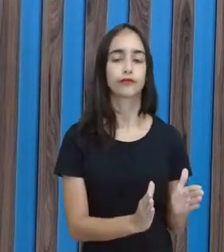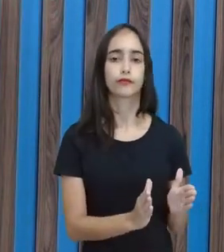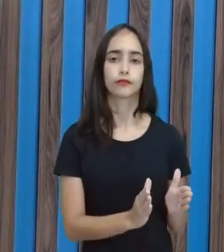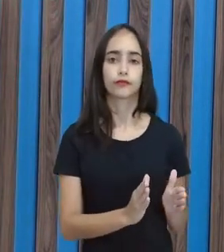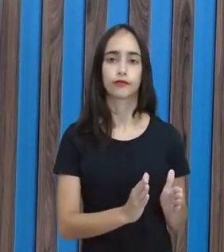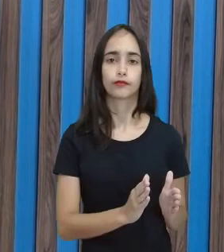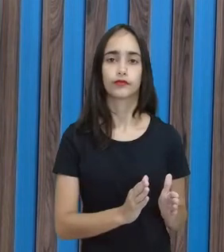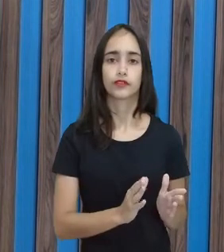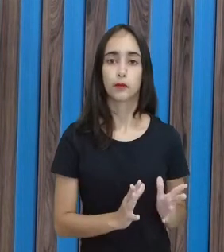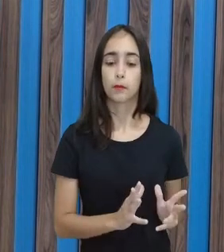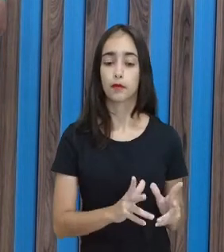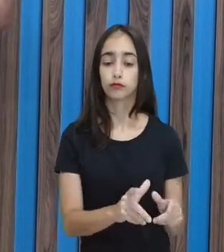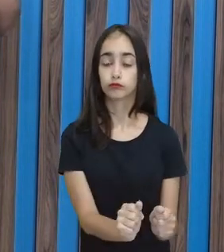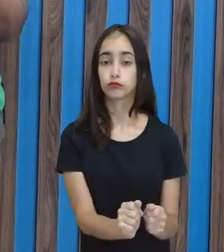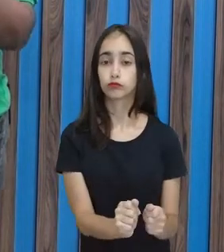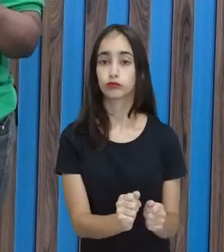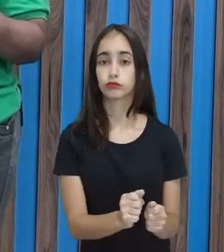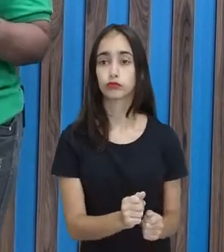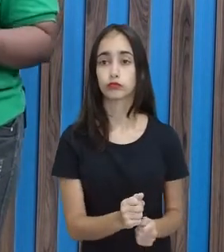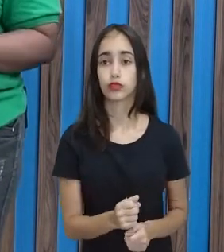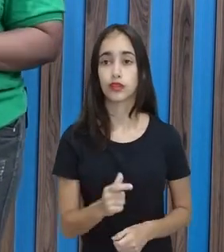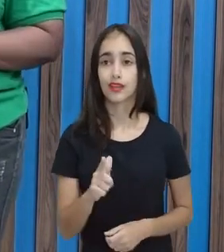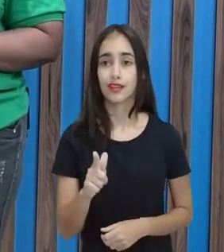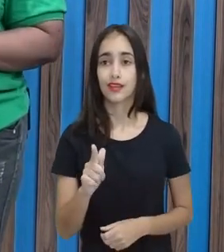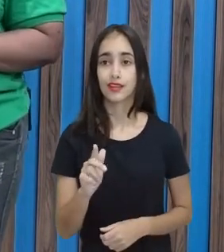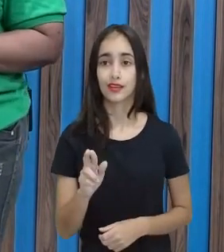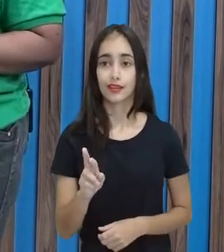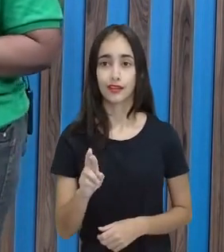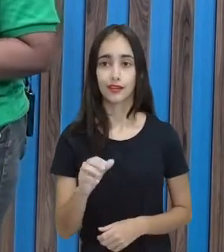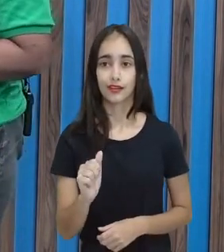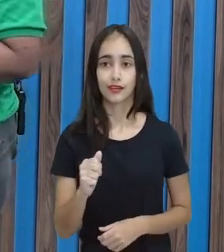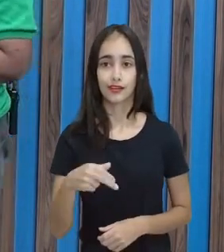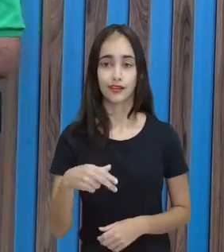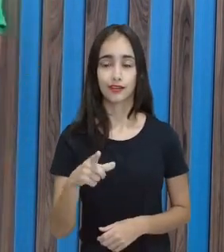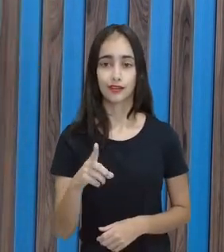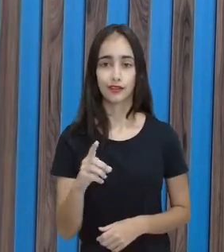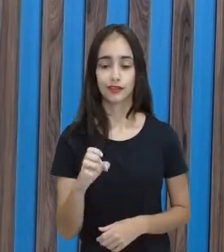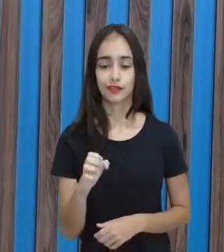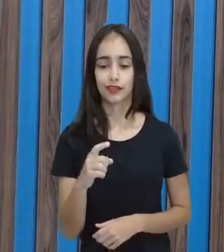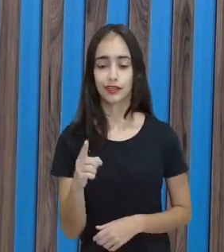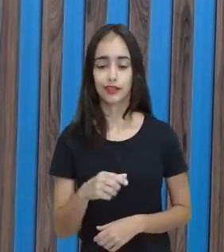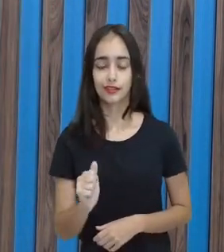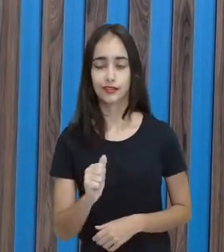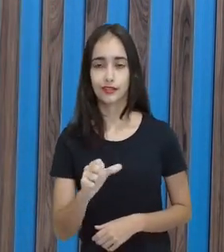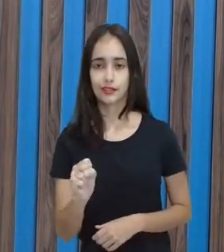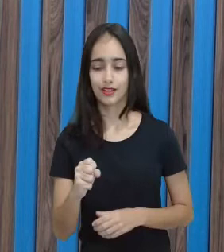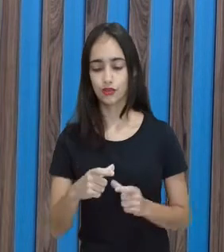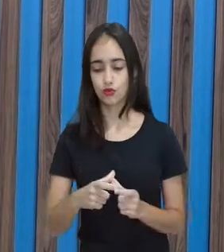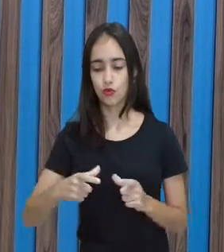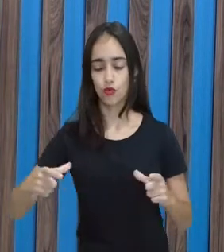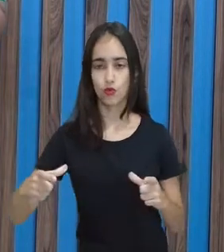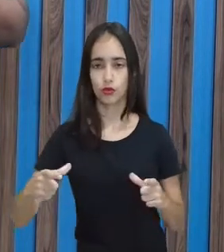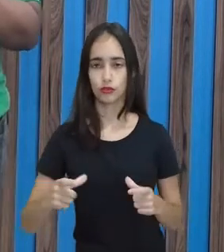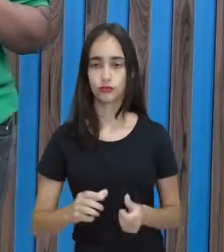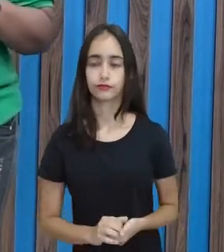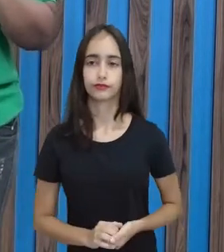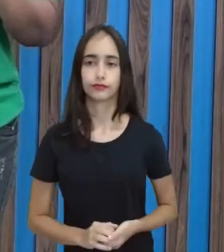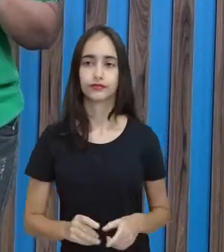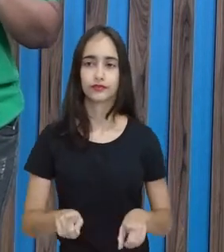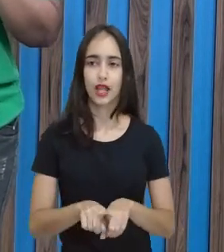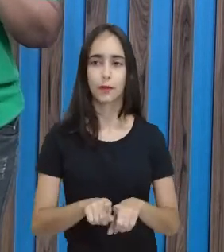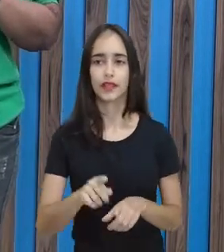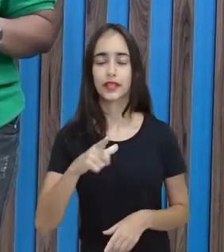diretamente proporcional. E a segunda situação estudada foi para grandezas